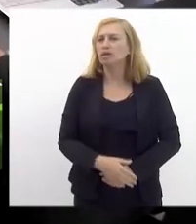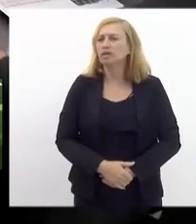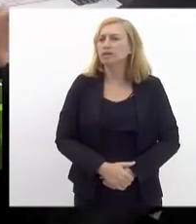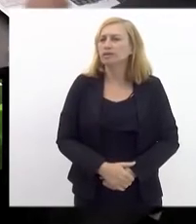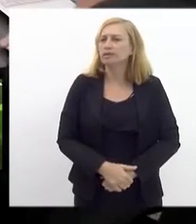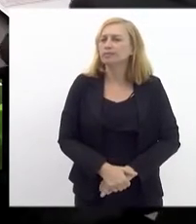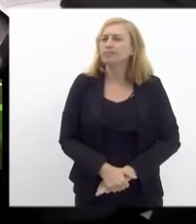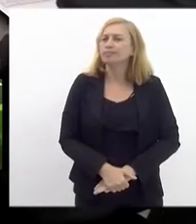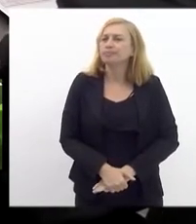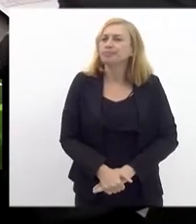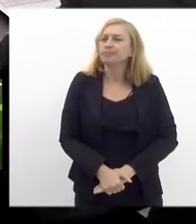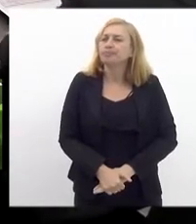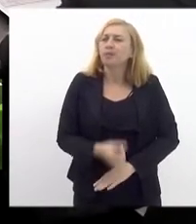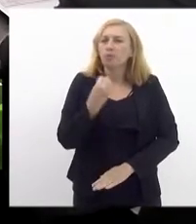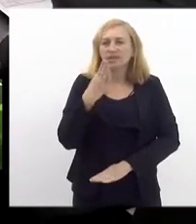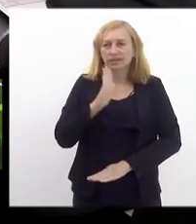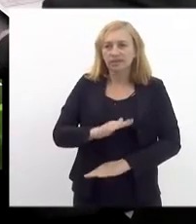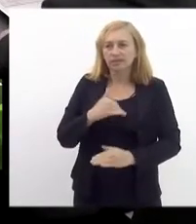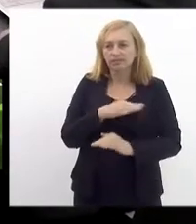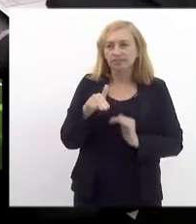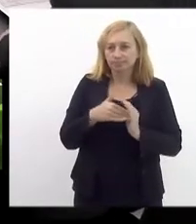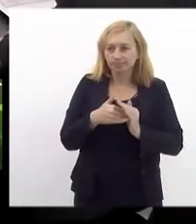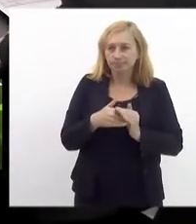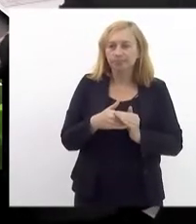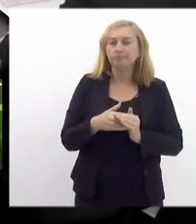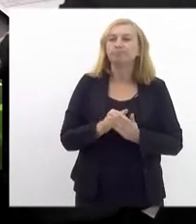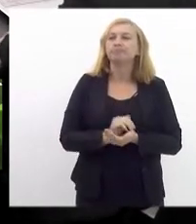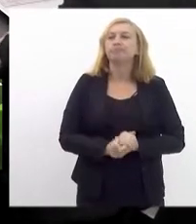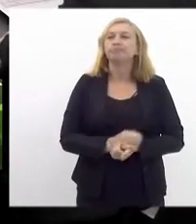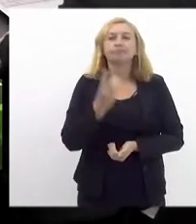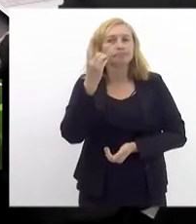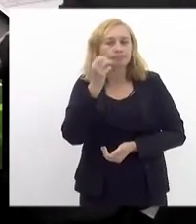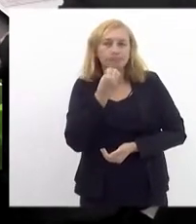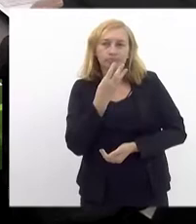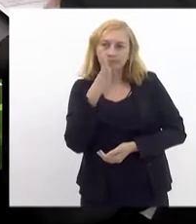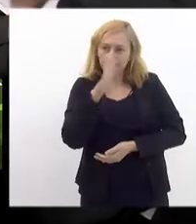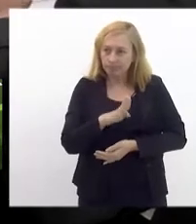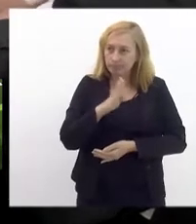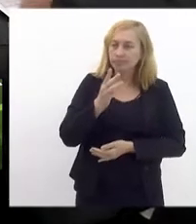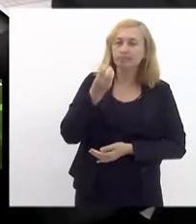Ok. Bem, boa tarde a todos. Boa tarde, Valdec. Muito obrigado